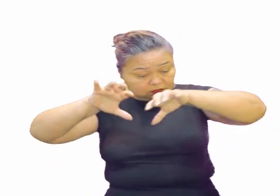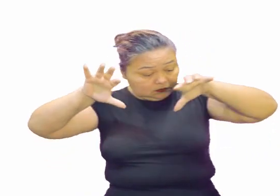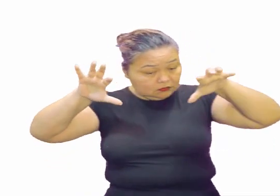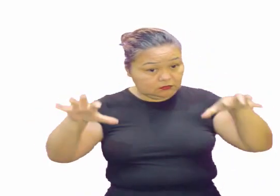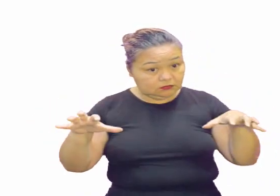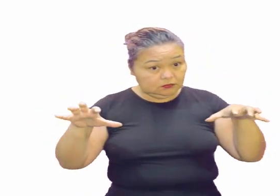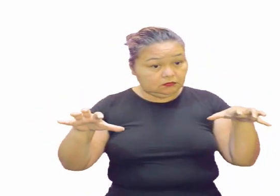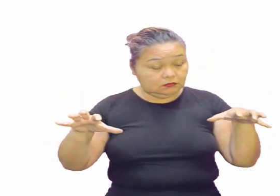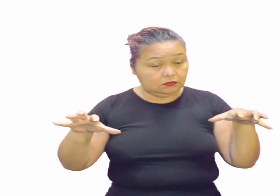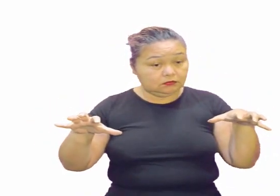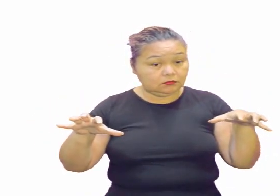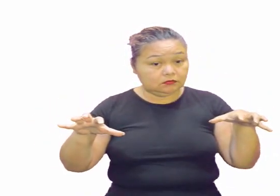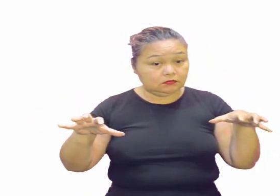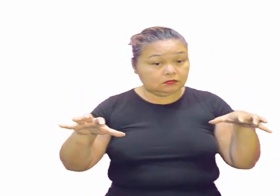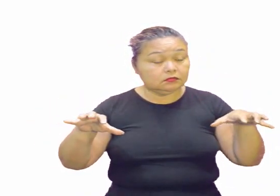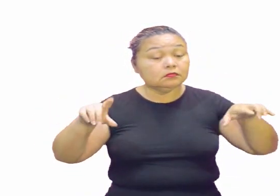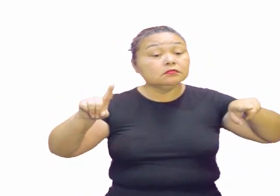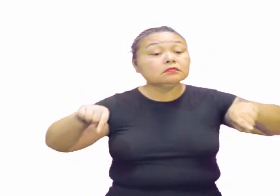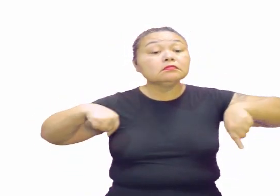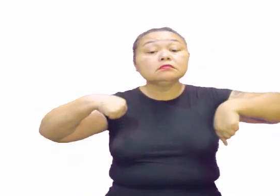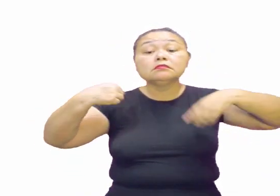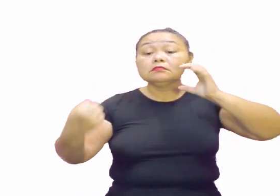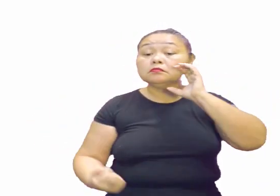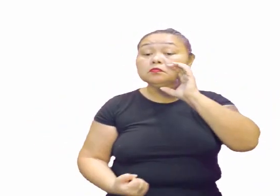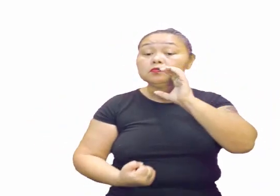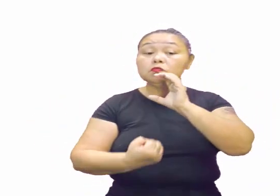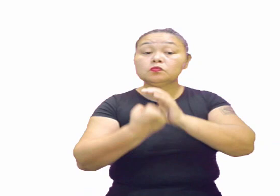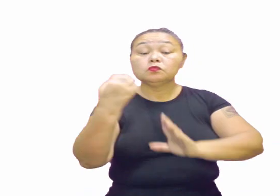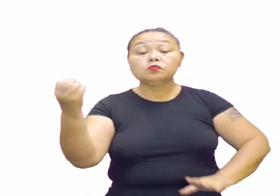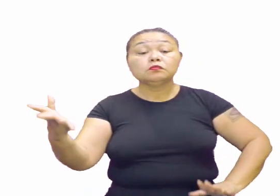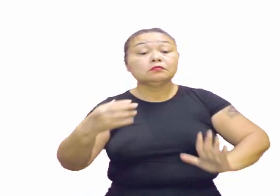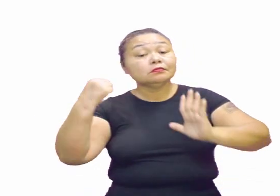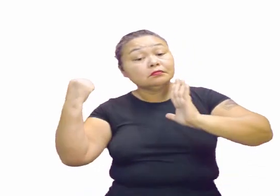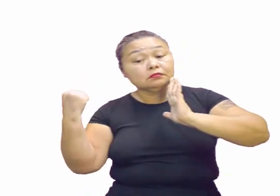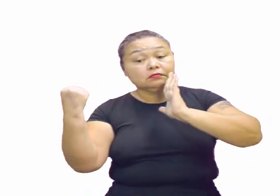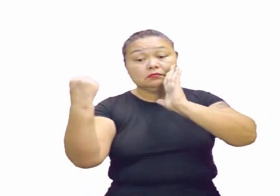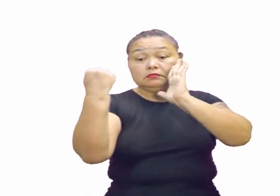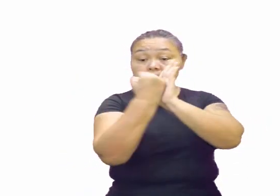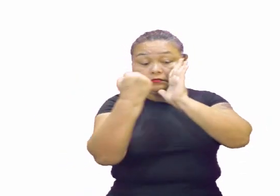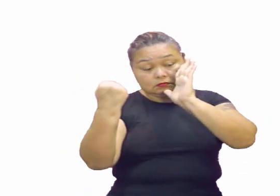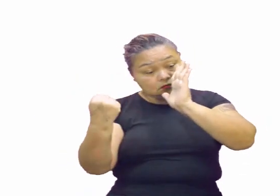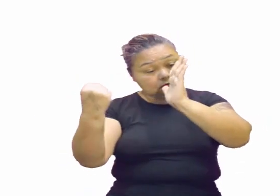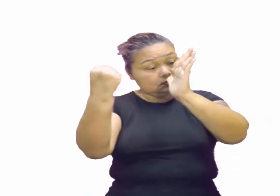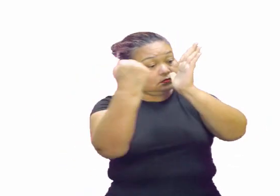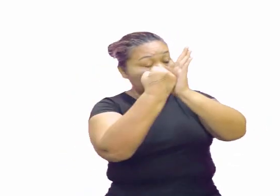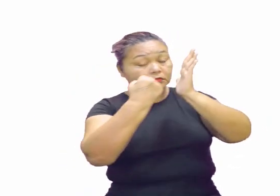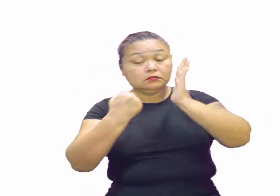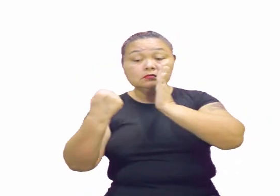Logo se tratou para a criação de novos símbolos nacionais.